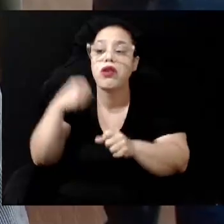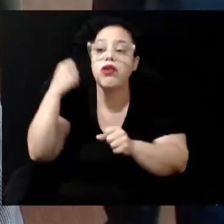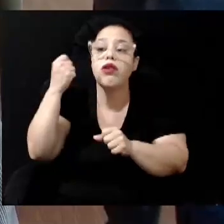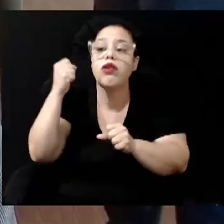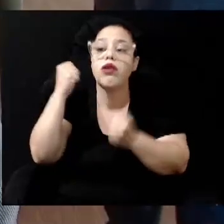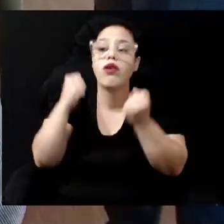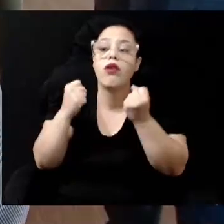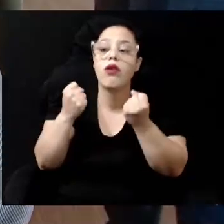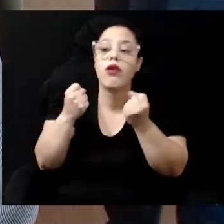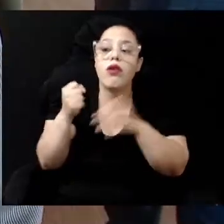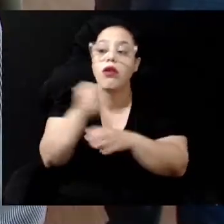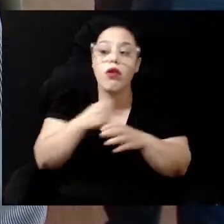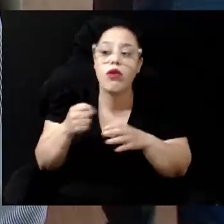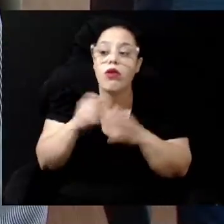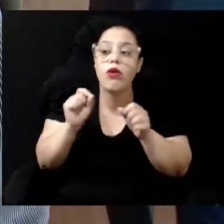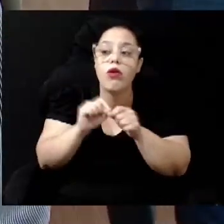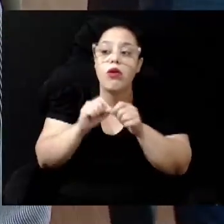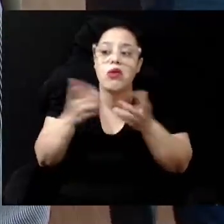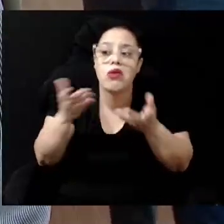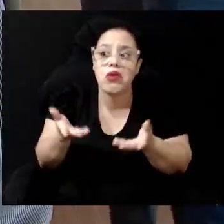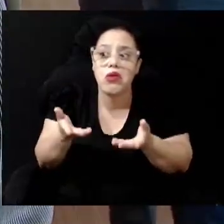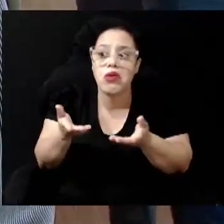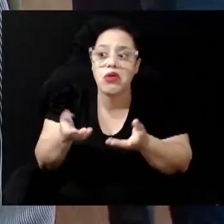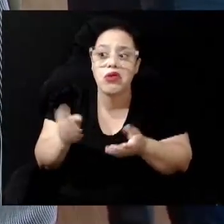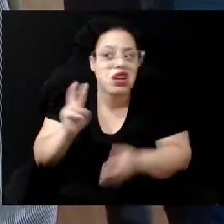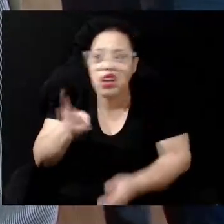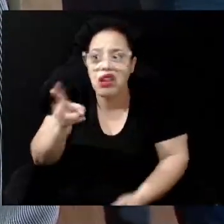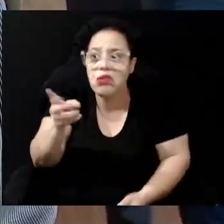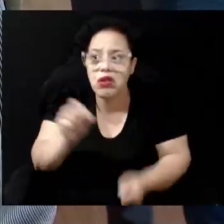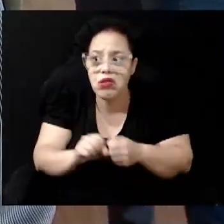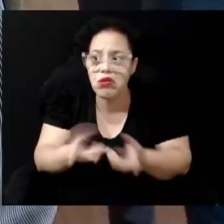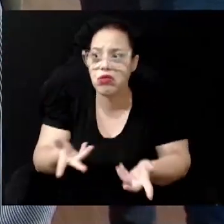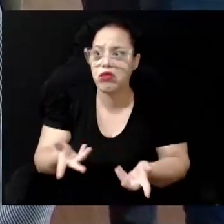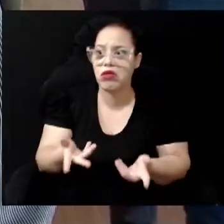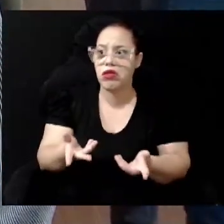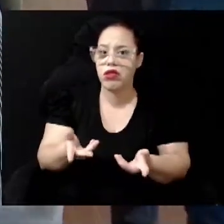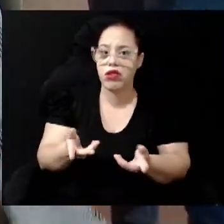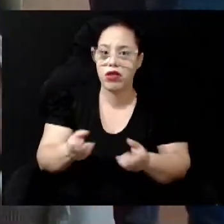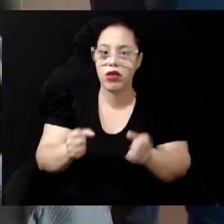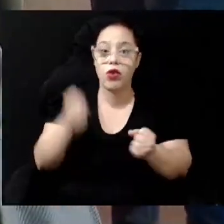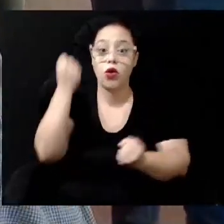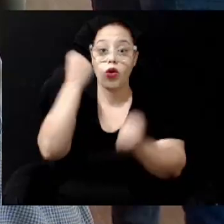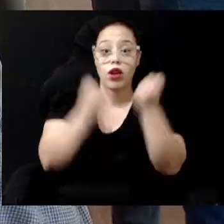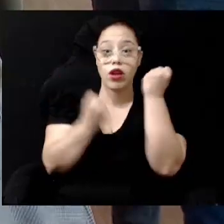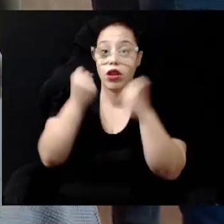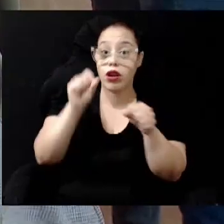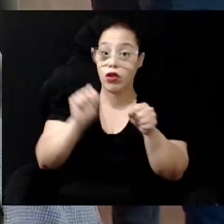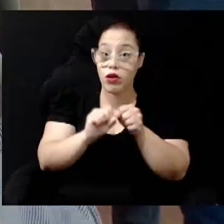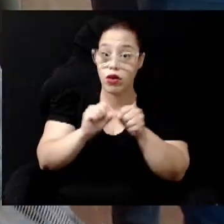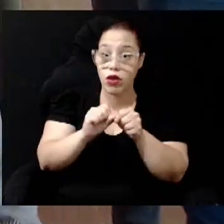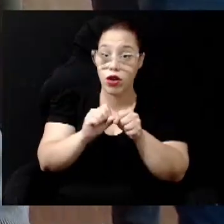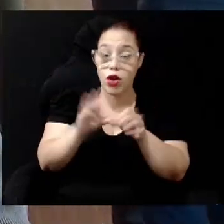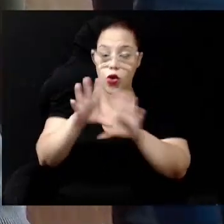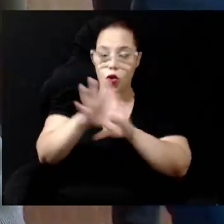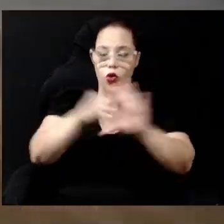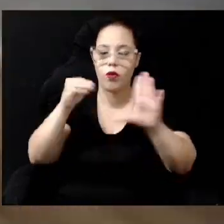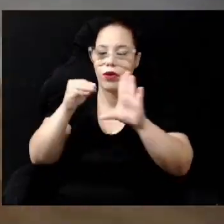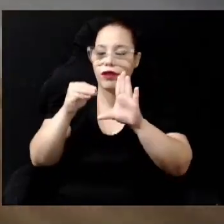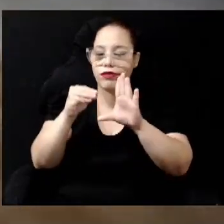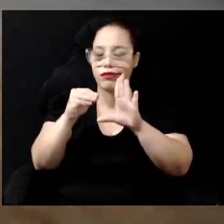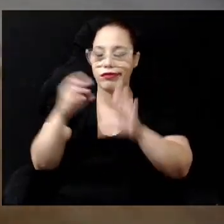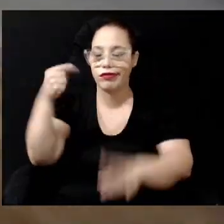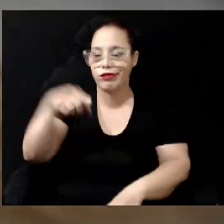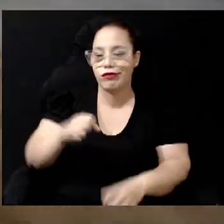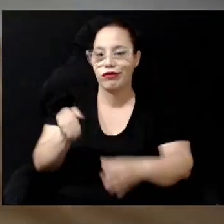o que faz? Você faz na cozinha o que você sempre fez. O que a indústria faz? A indústria copia o que a gente faz na cozinha.